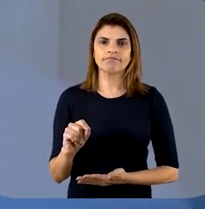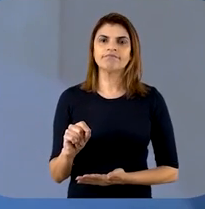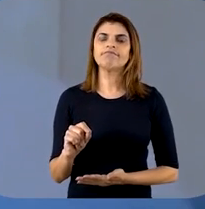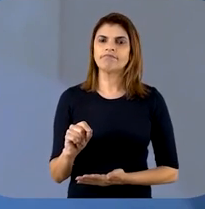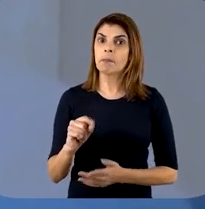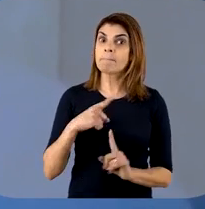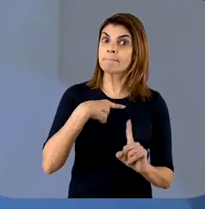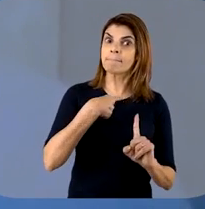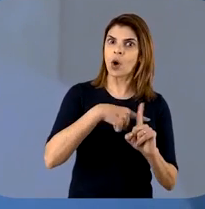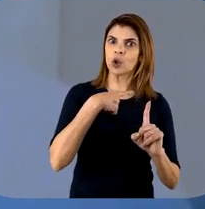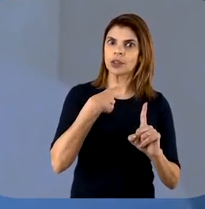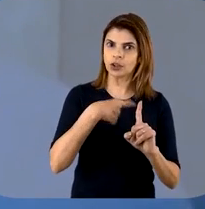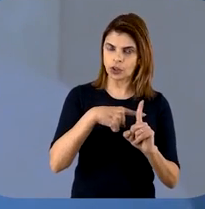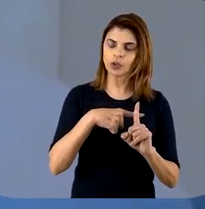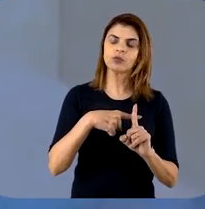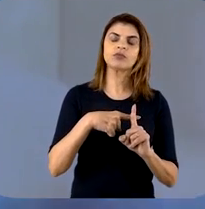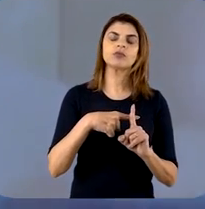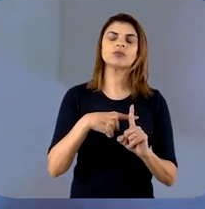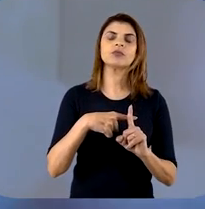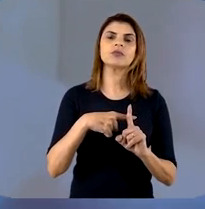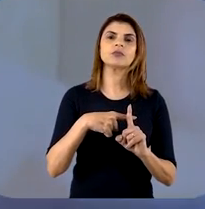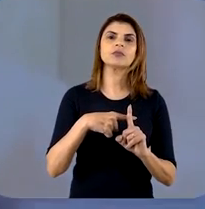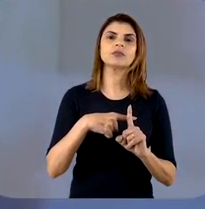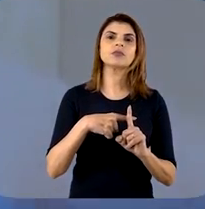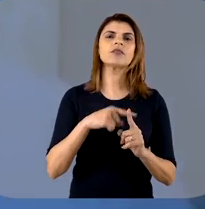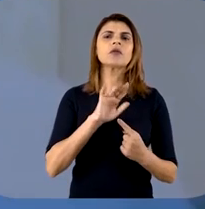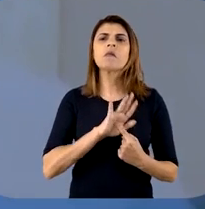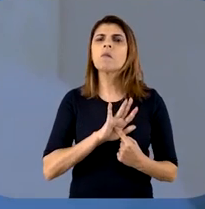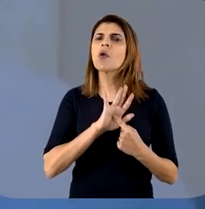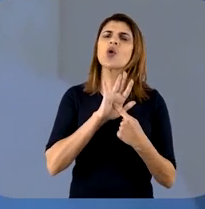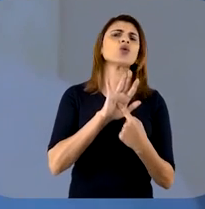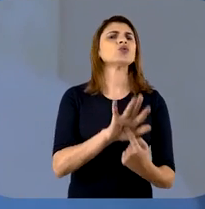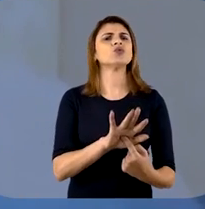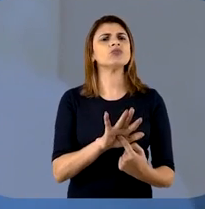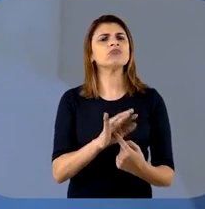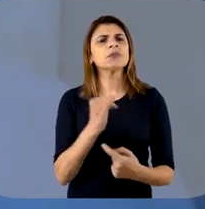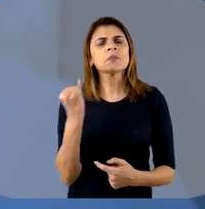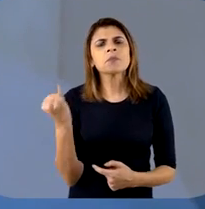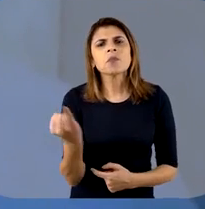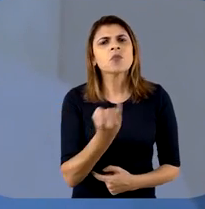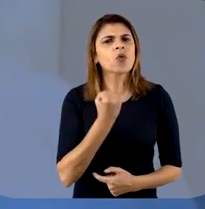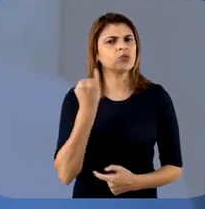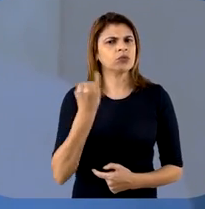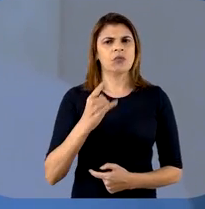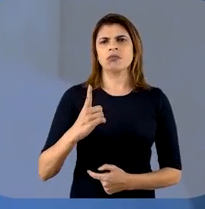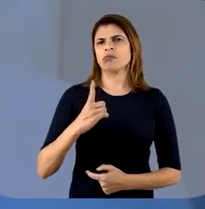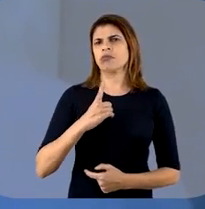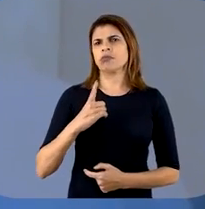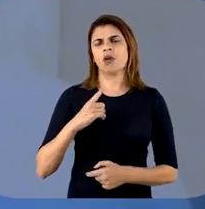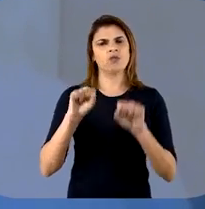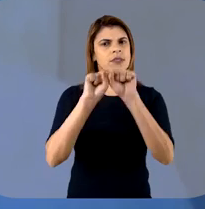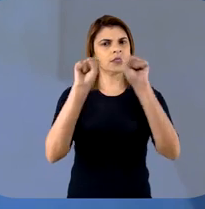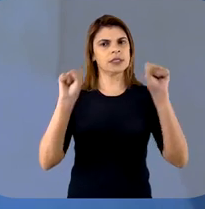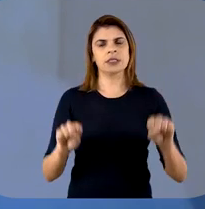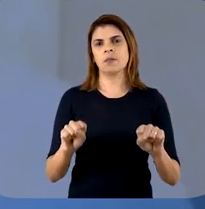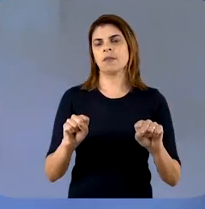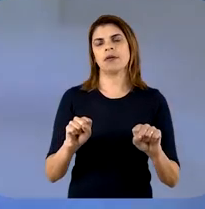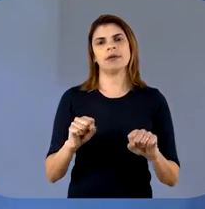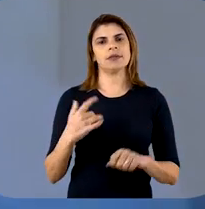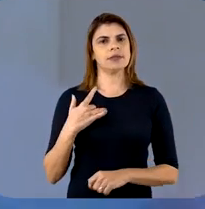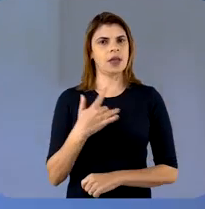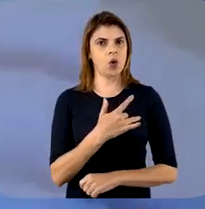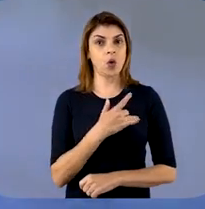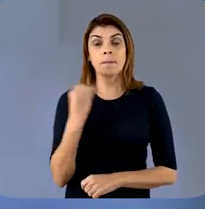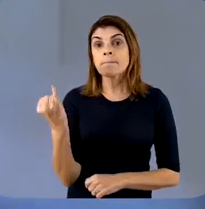extremamente positivo, é que se demonstrou a importância de termos um sistema de saúde, né? A